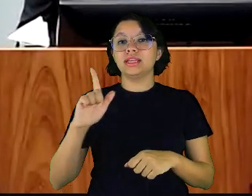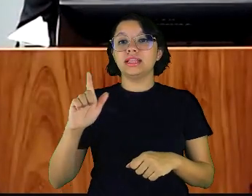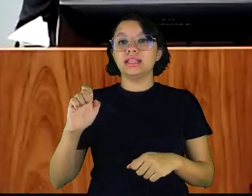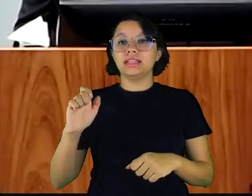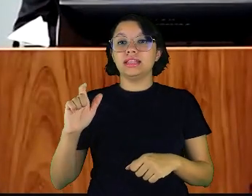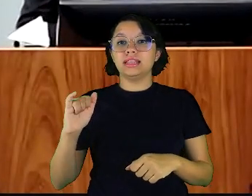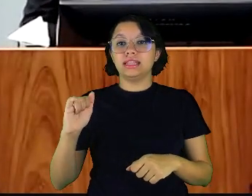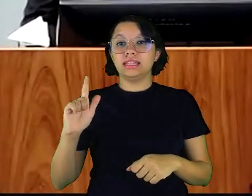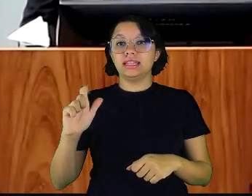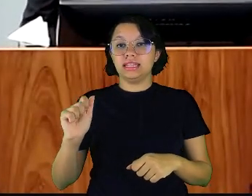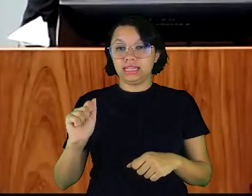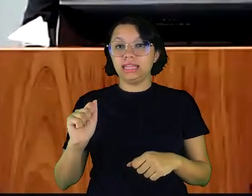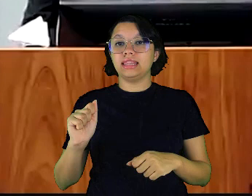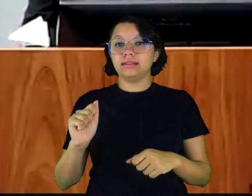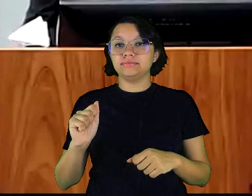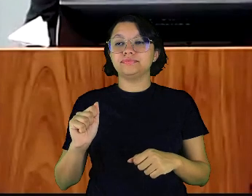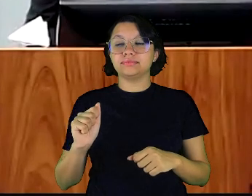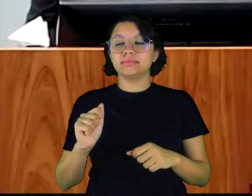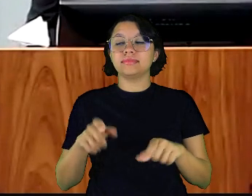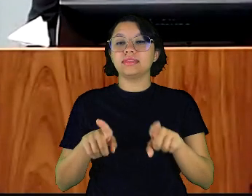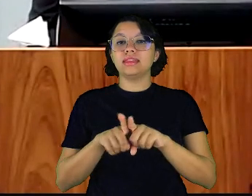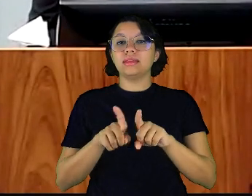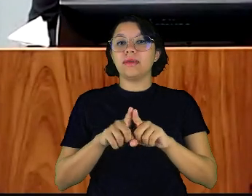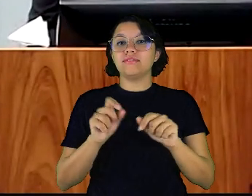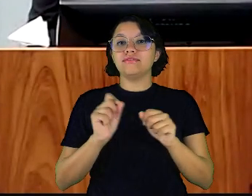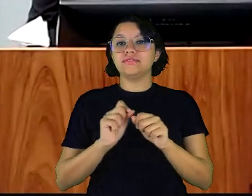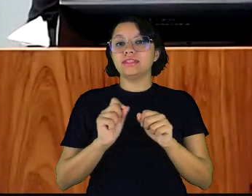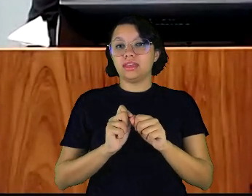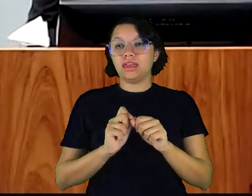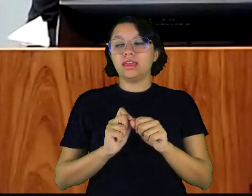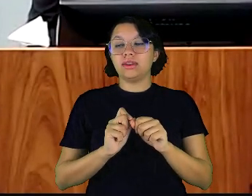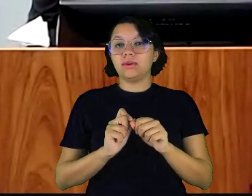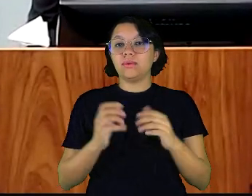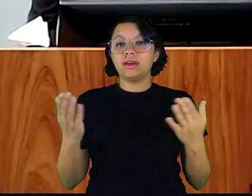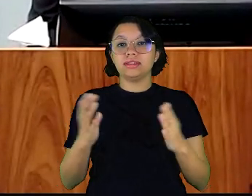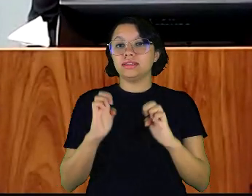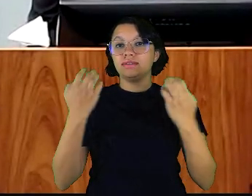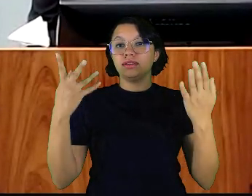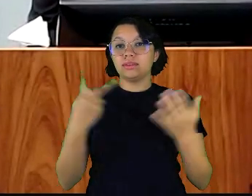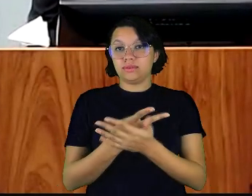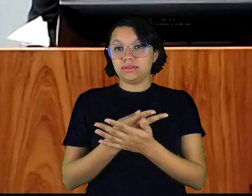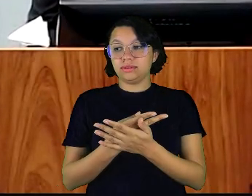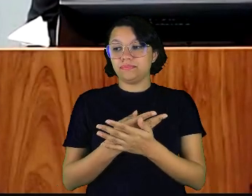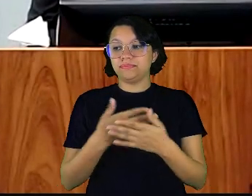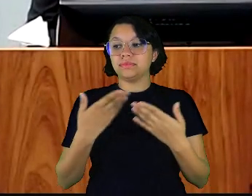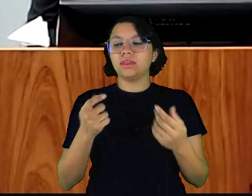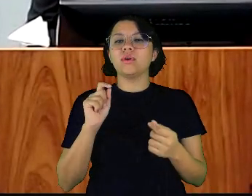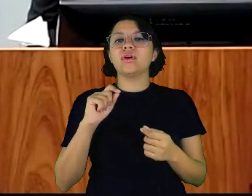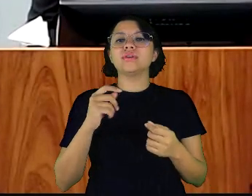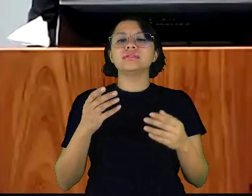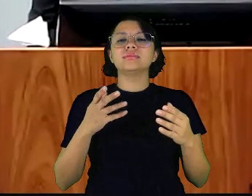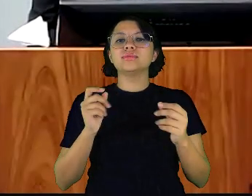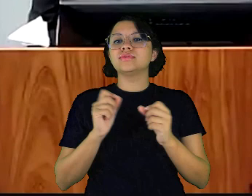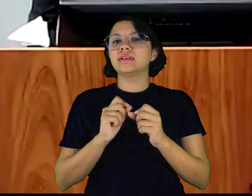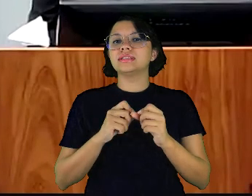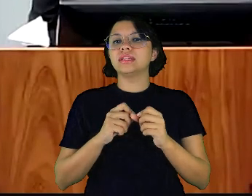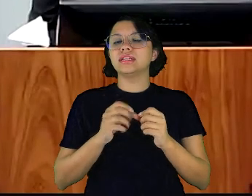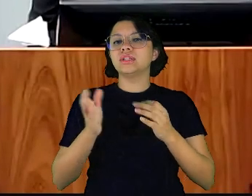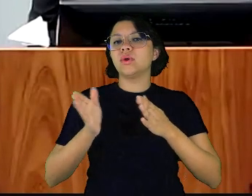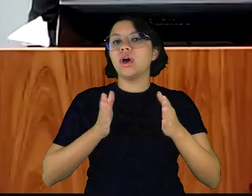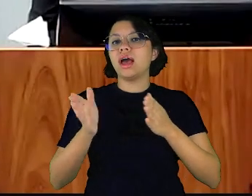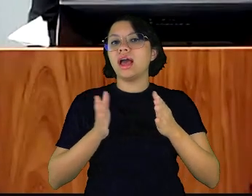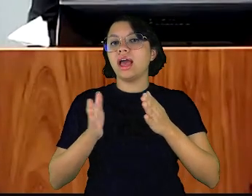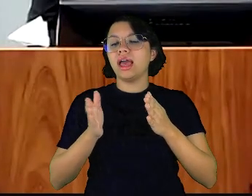doutor Homero, que proporcionaram isso. Porque o que nós estamos fazendo? Sendo da intersecção entre as